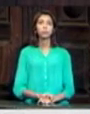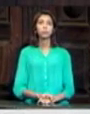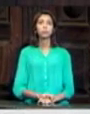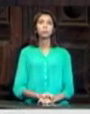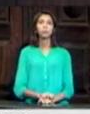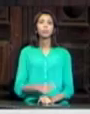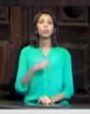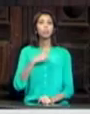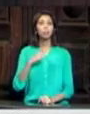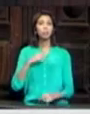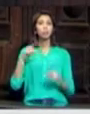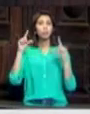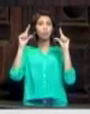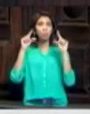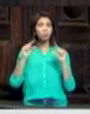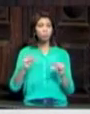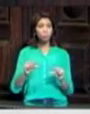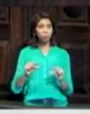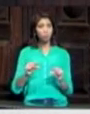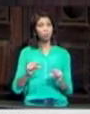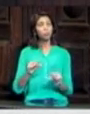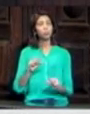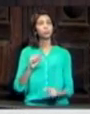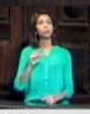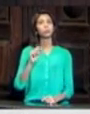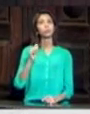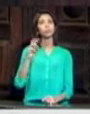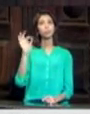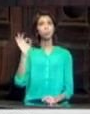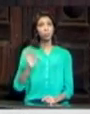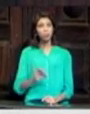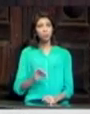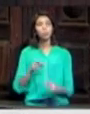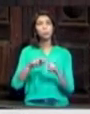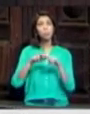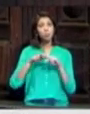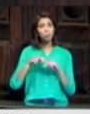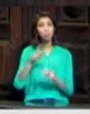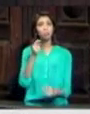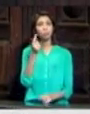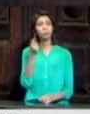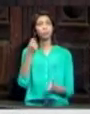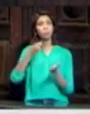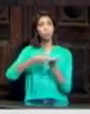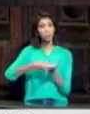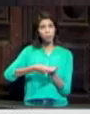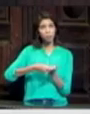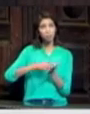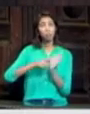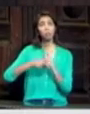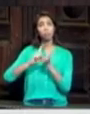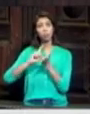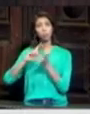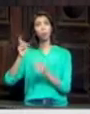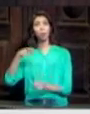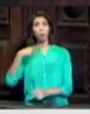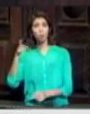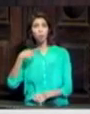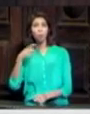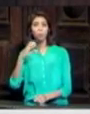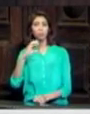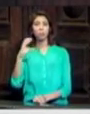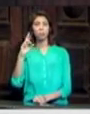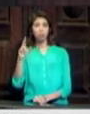Houve uma redução da ordem de 30% em razão da tarifa anteriormente cobrada pela